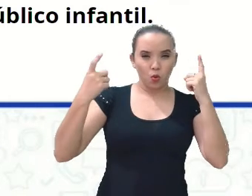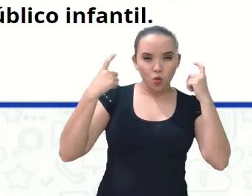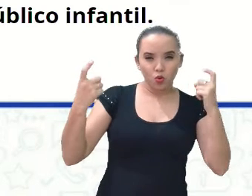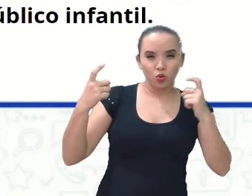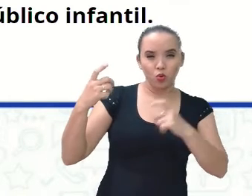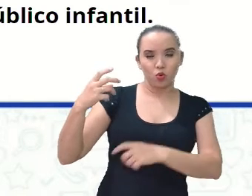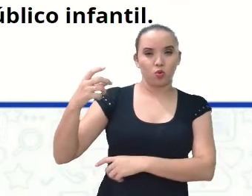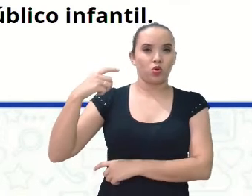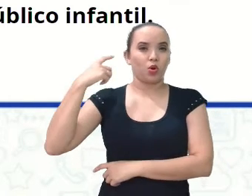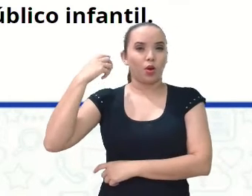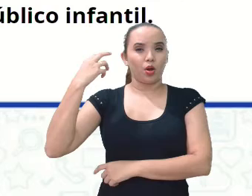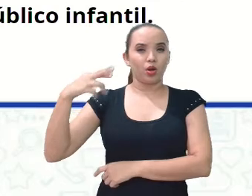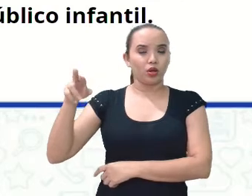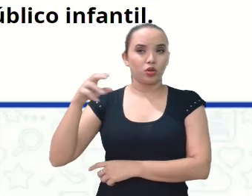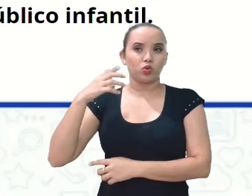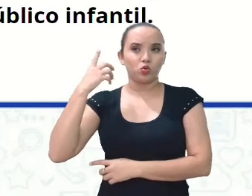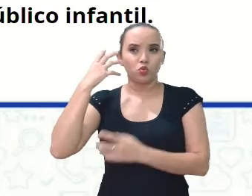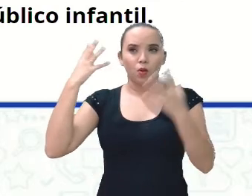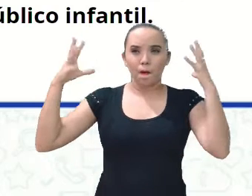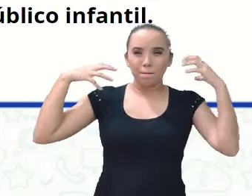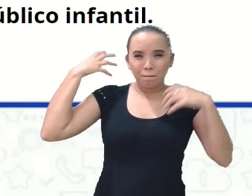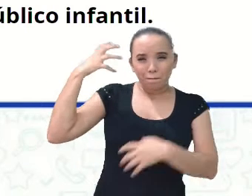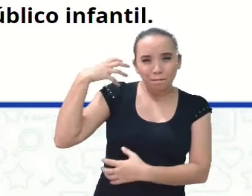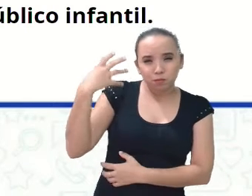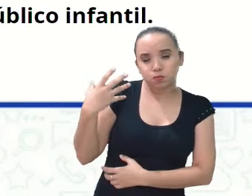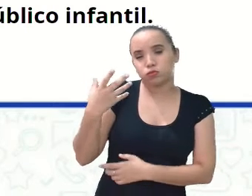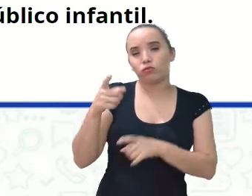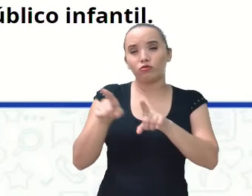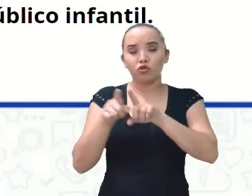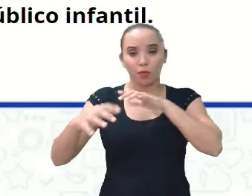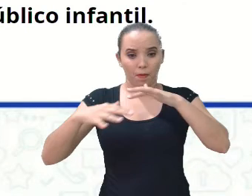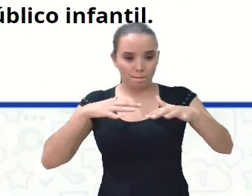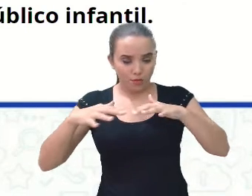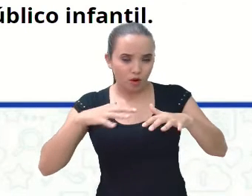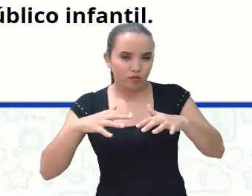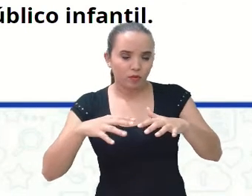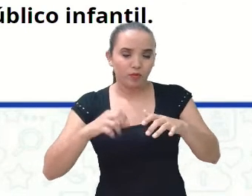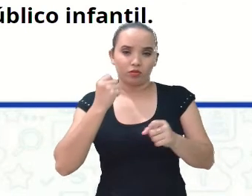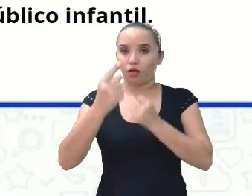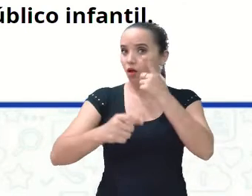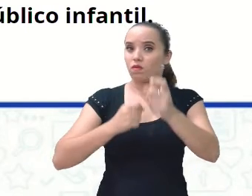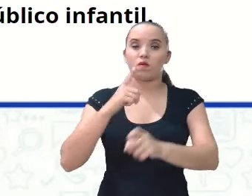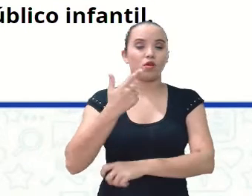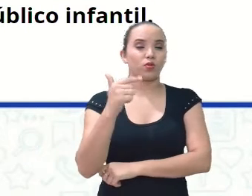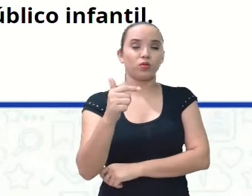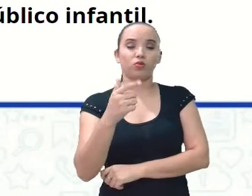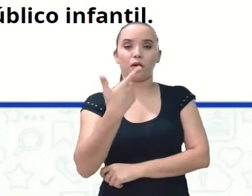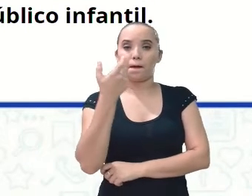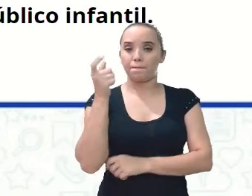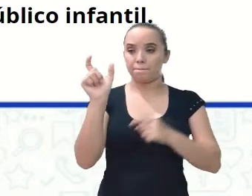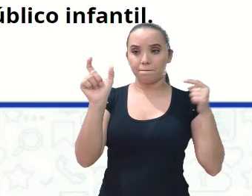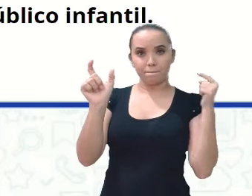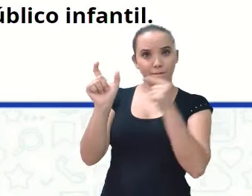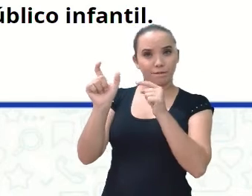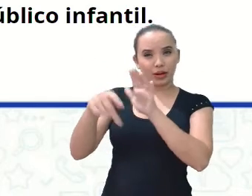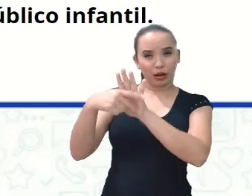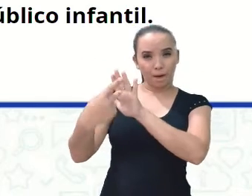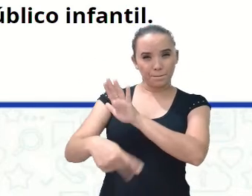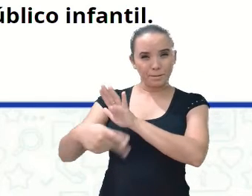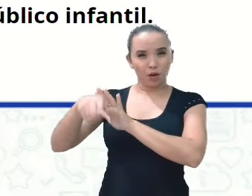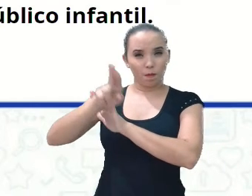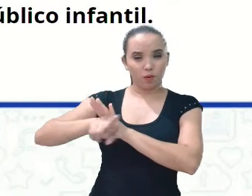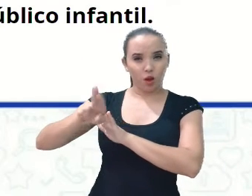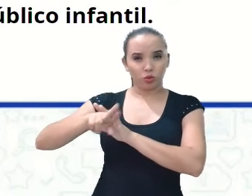barulhos, sons e movimentos. Tá? Então, aquilo que não tem uma palavra propriamente na língua, então ela